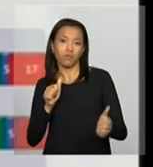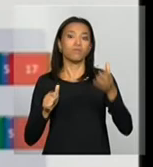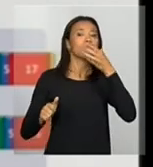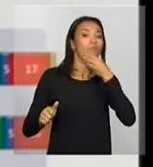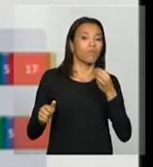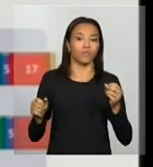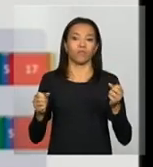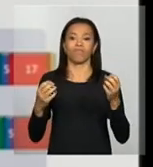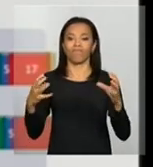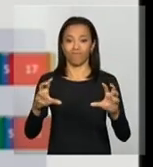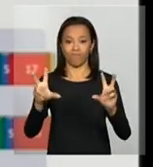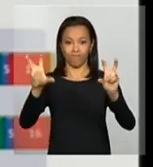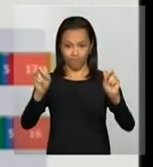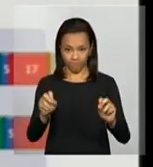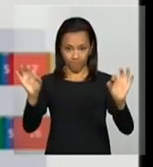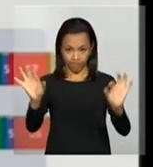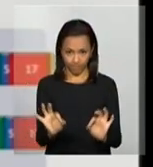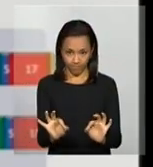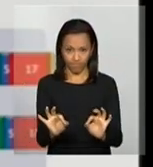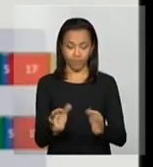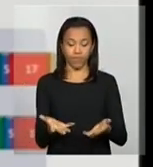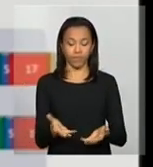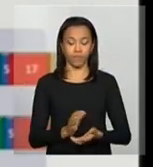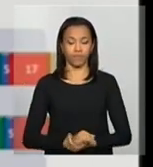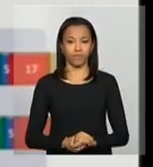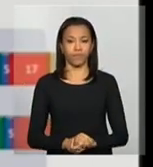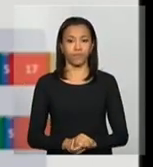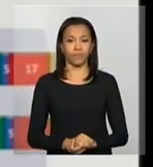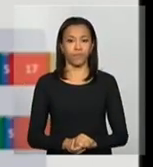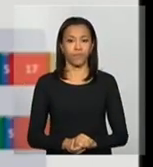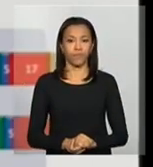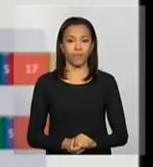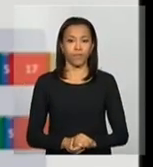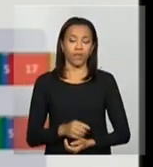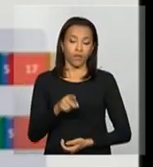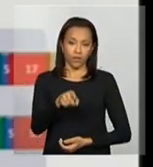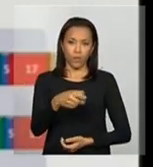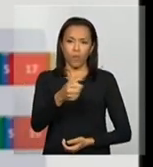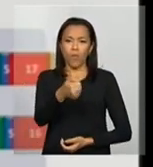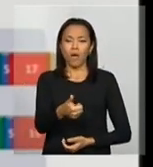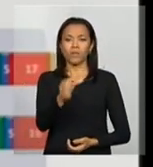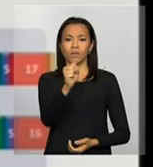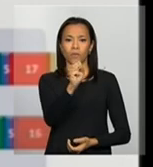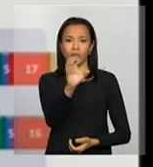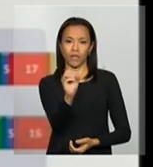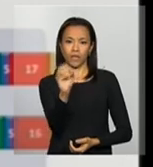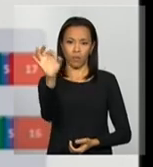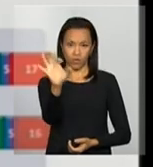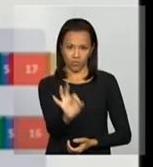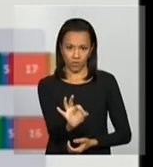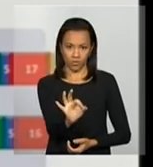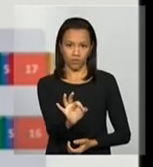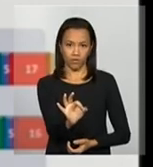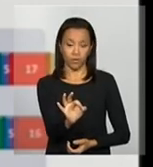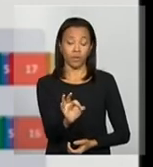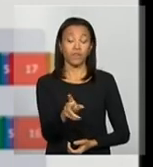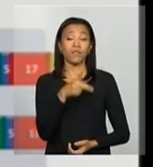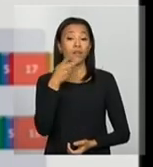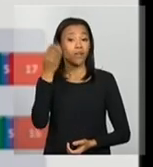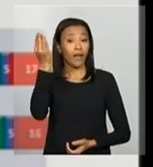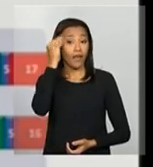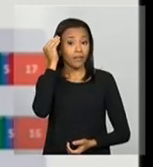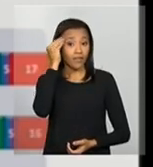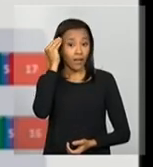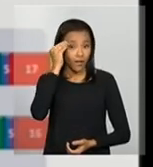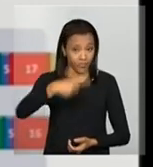Maioria expressiva, que é de quase 80%, entende que a